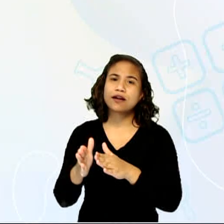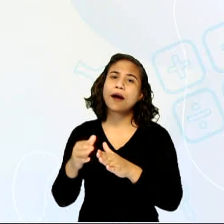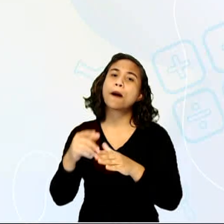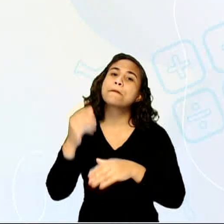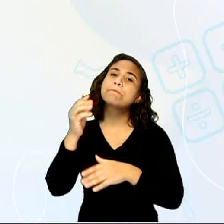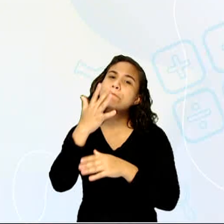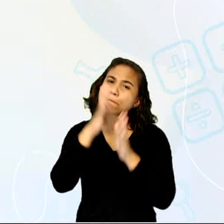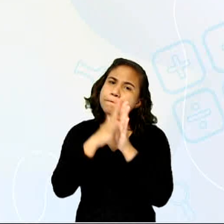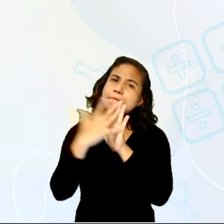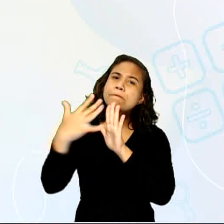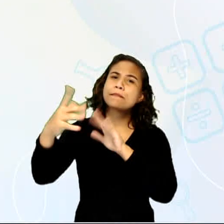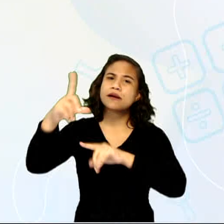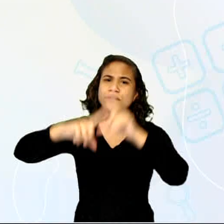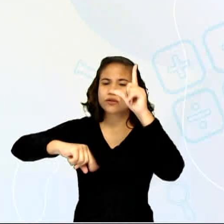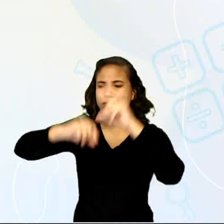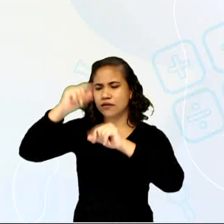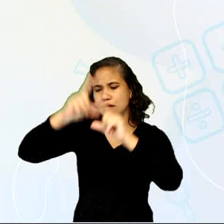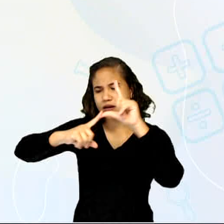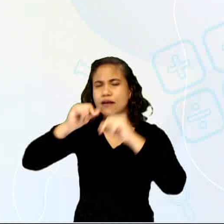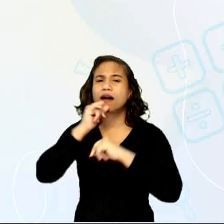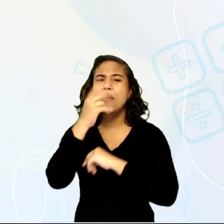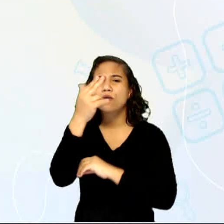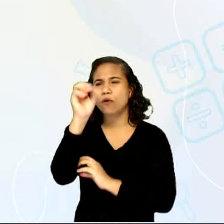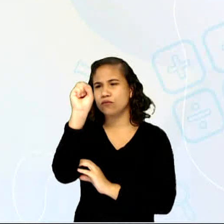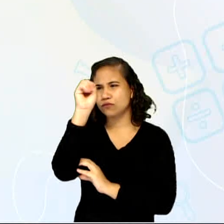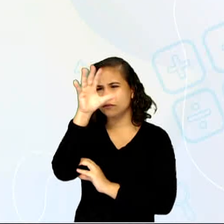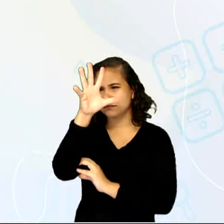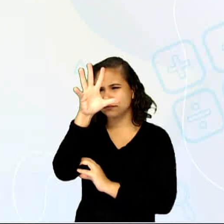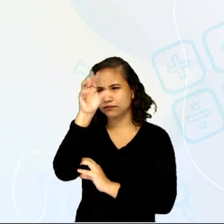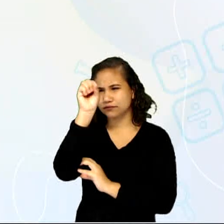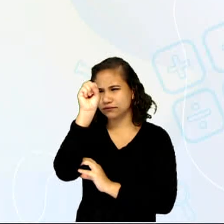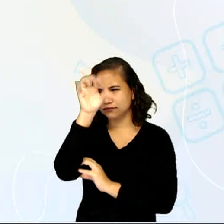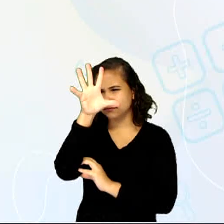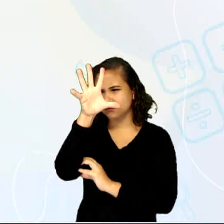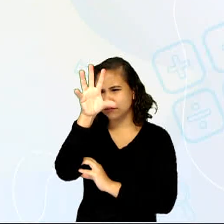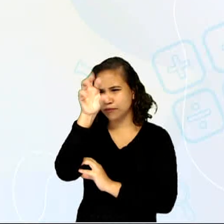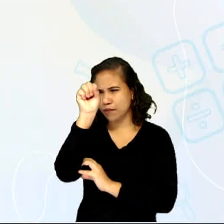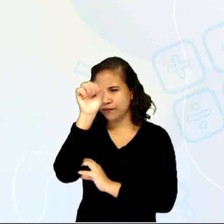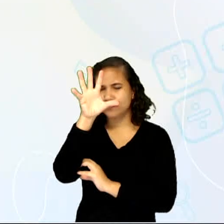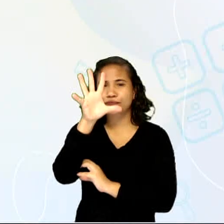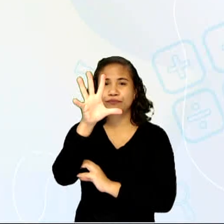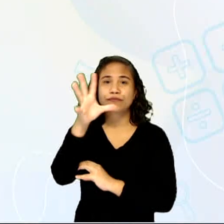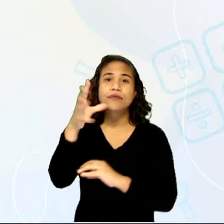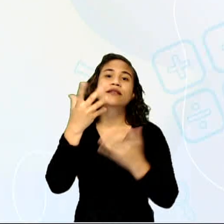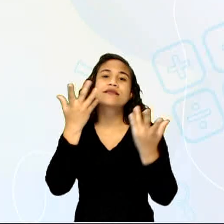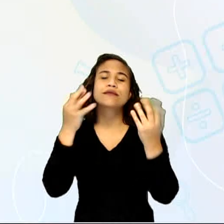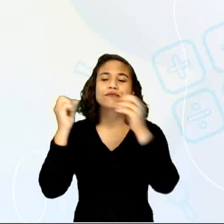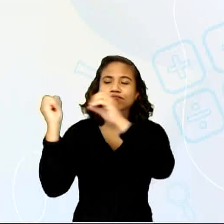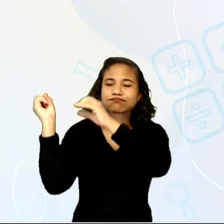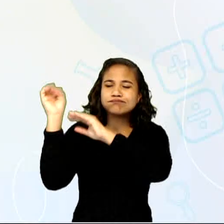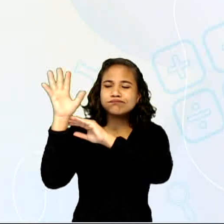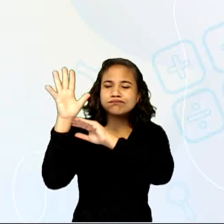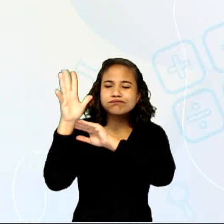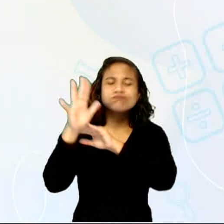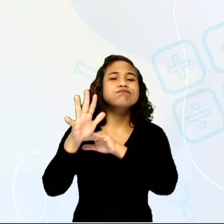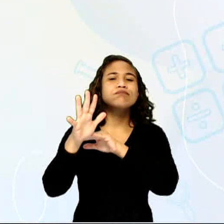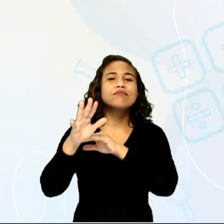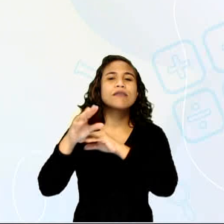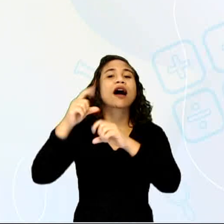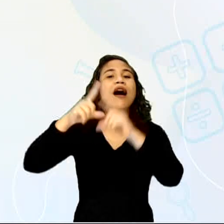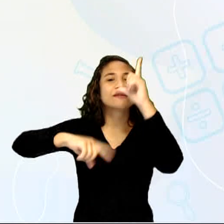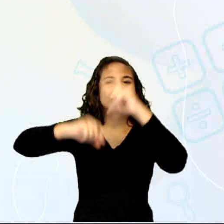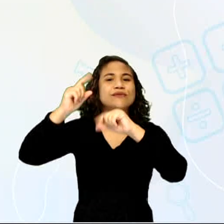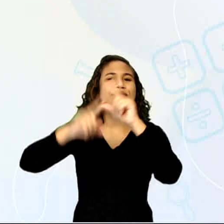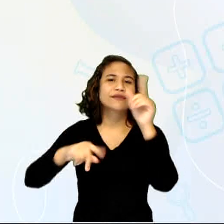das estrelas, elas piscam. Como utilizando na própria astronomia, elas cintilam, né? E ficam